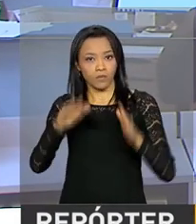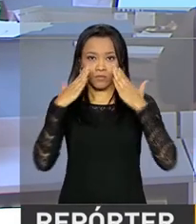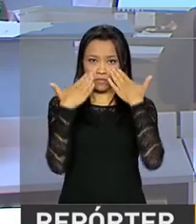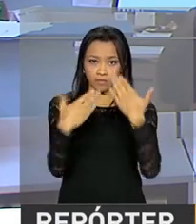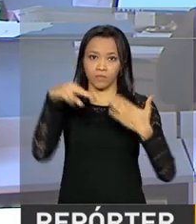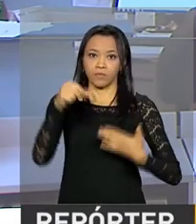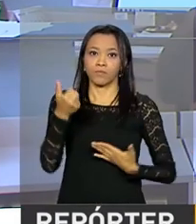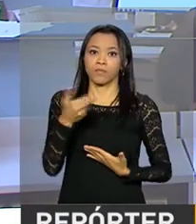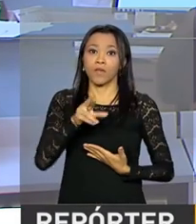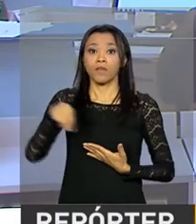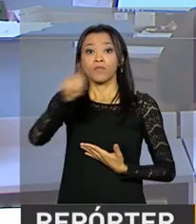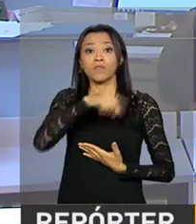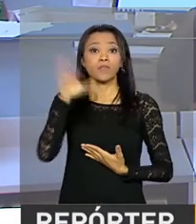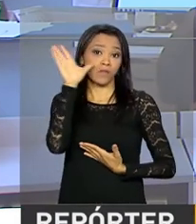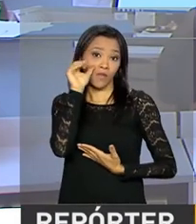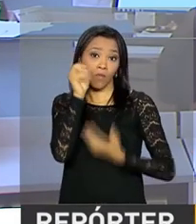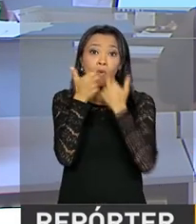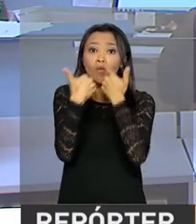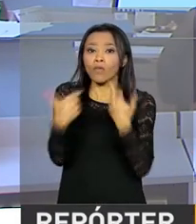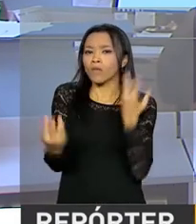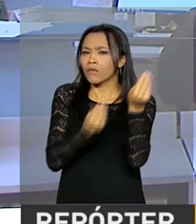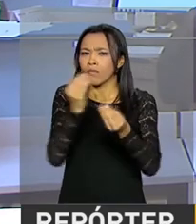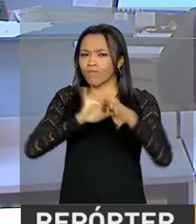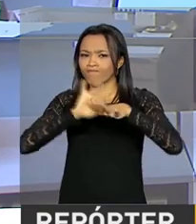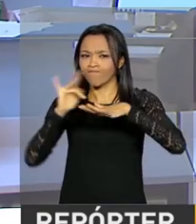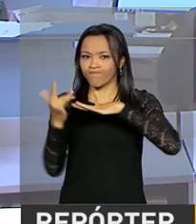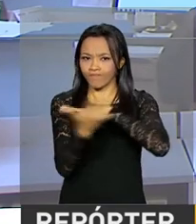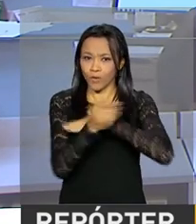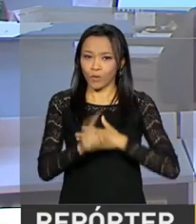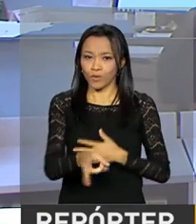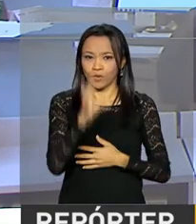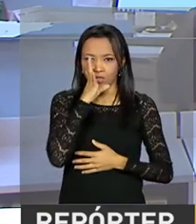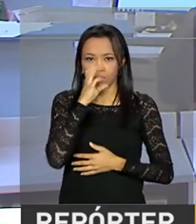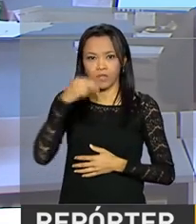Repórter NBR. Acompanhe as novidades também em nossas redes sociais.